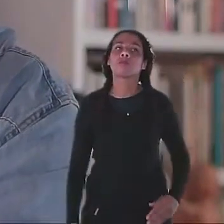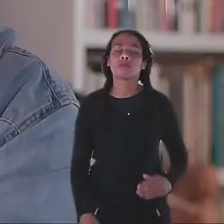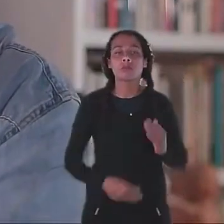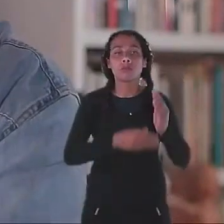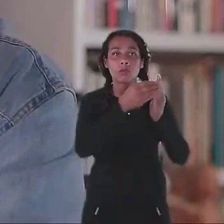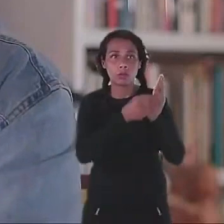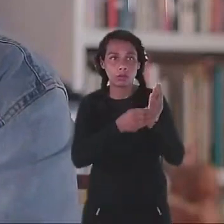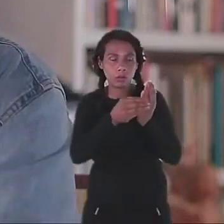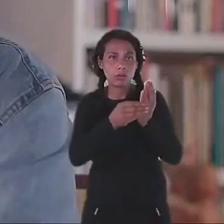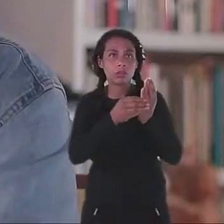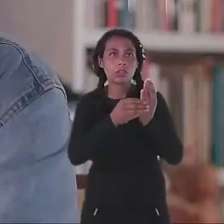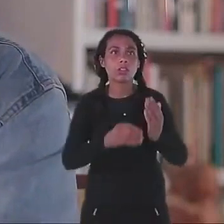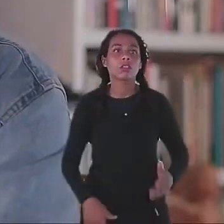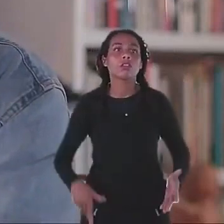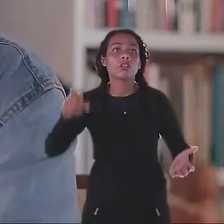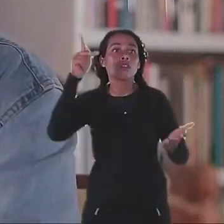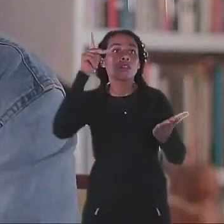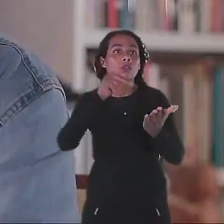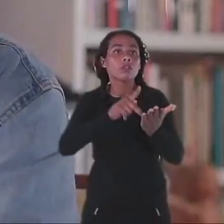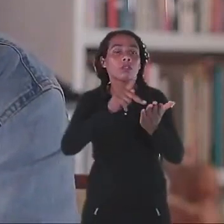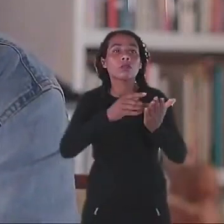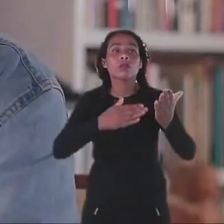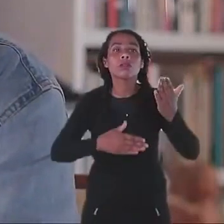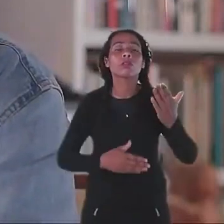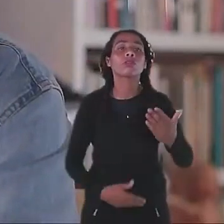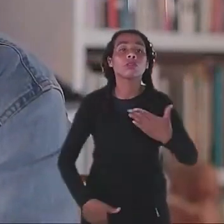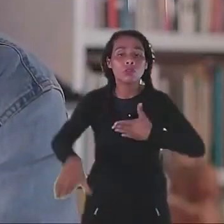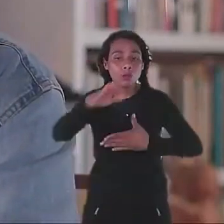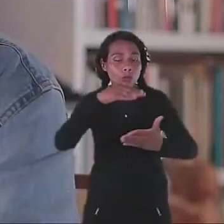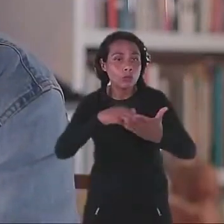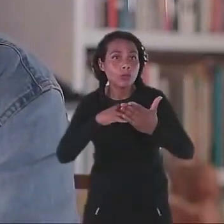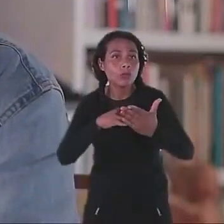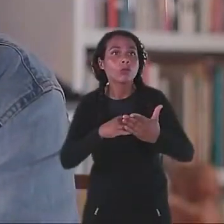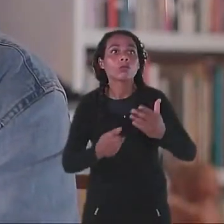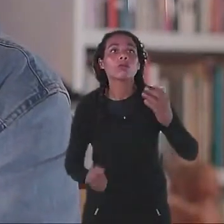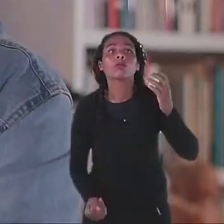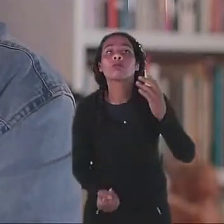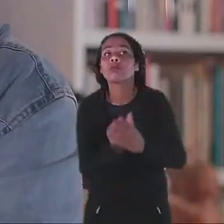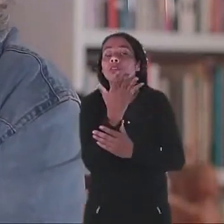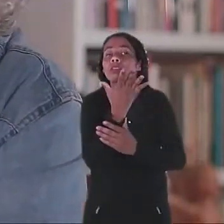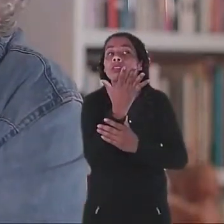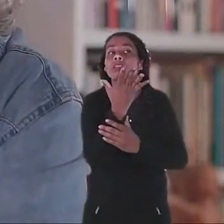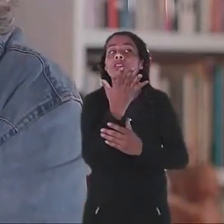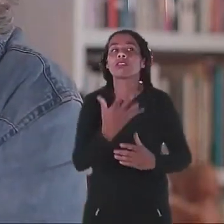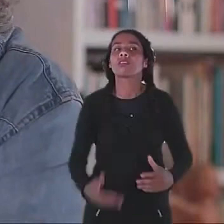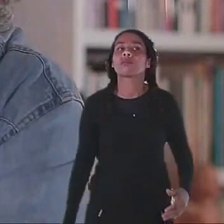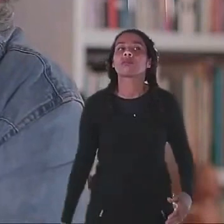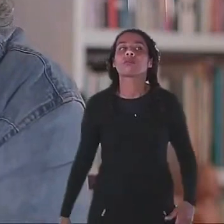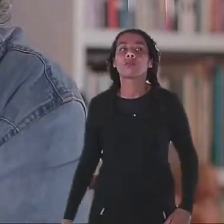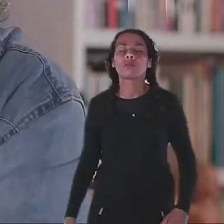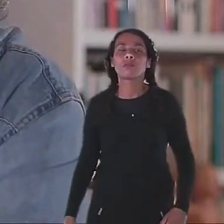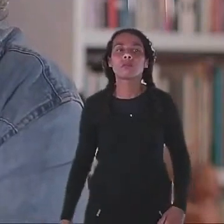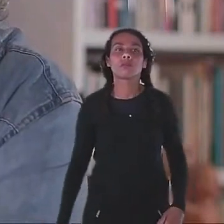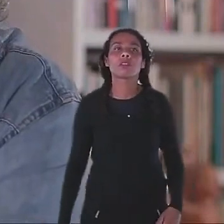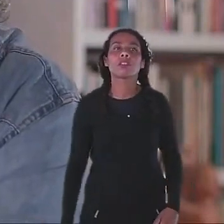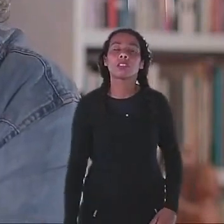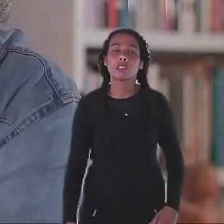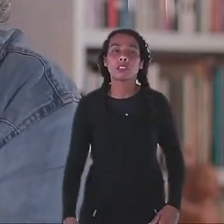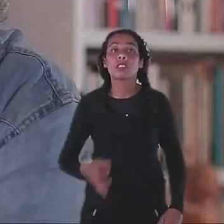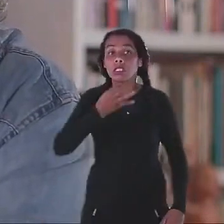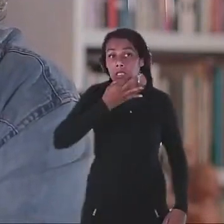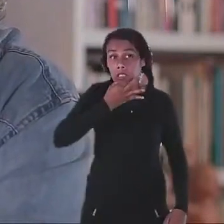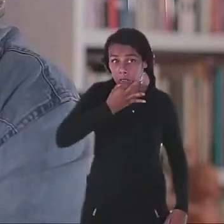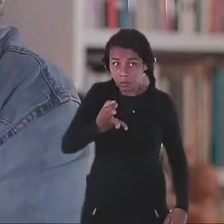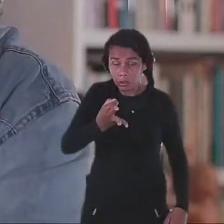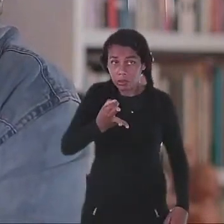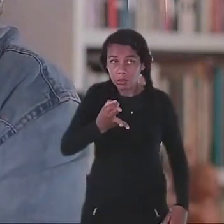de Tudo. Afonso segura nas mãos o livro. A editora Intrínseca, no selo Crítica, né? Como o